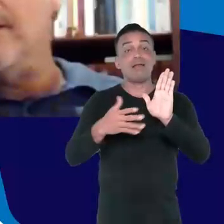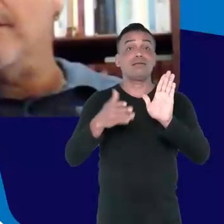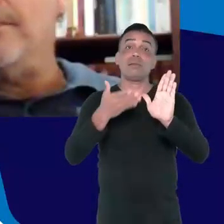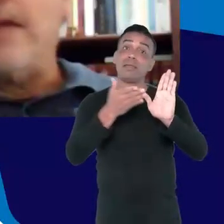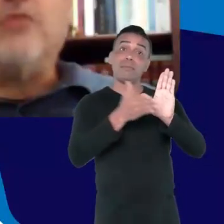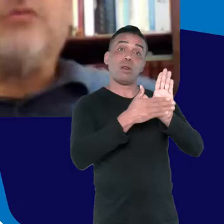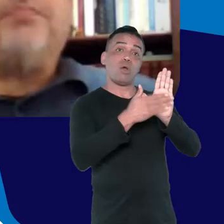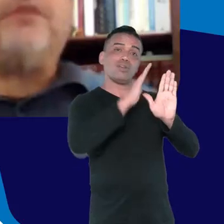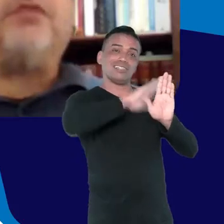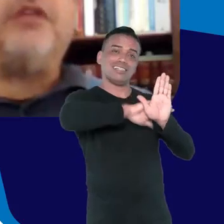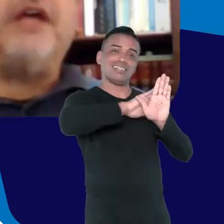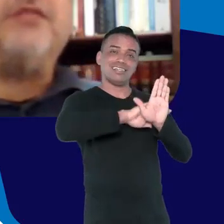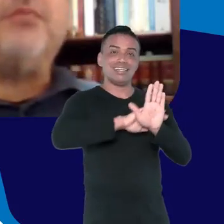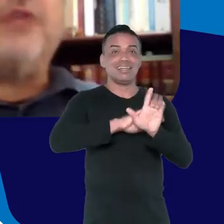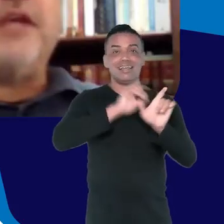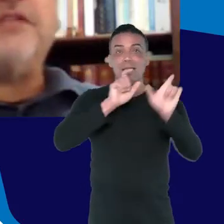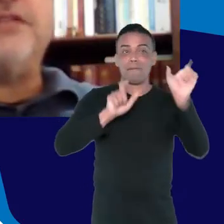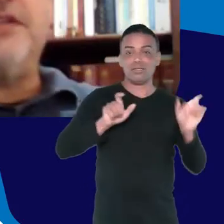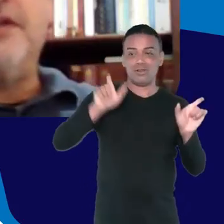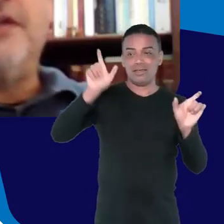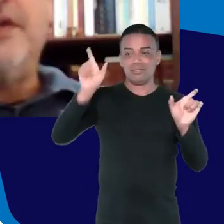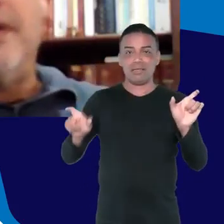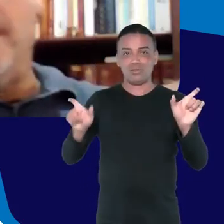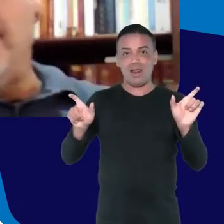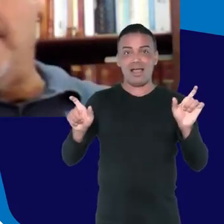né? Para que os personagens